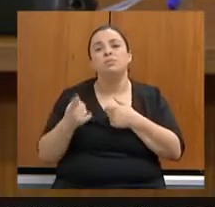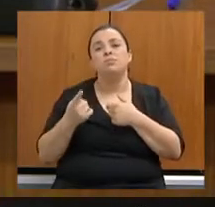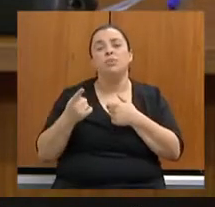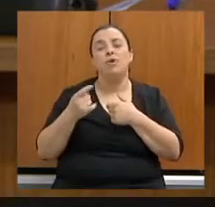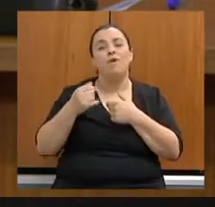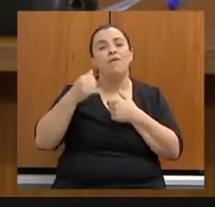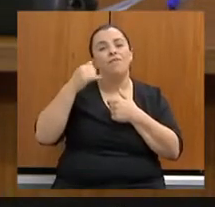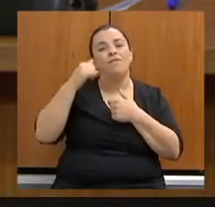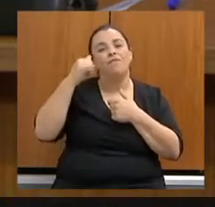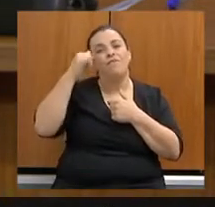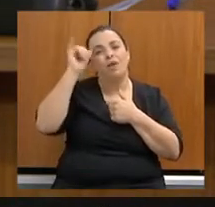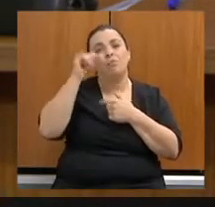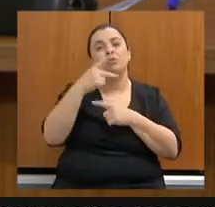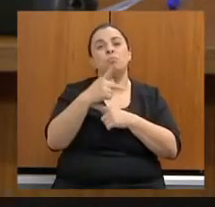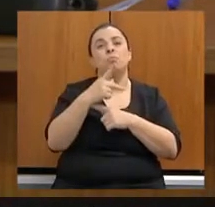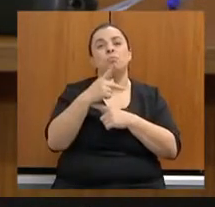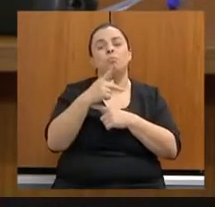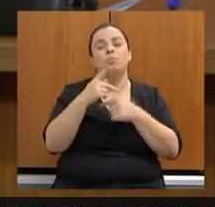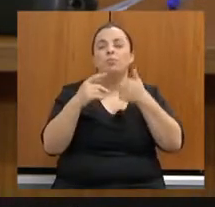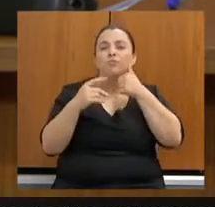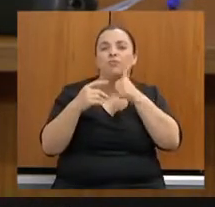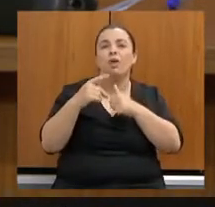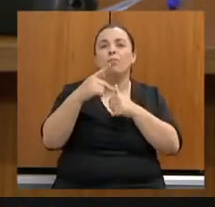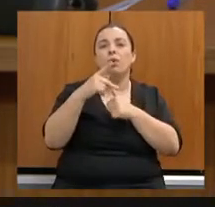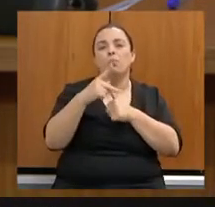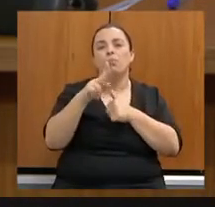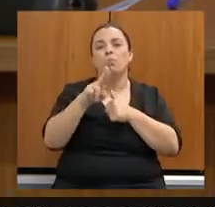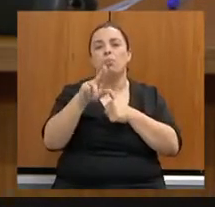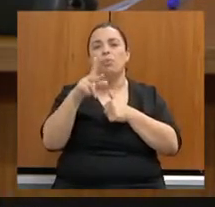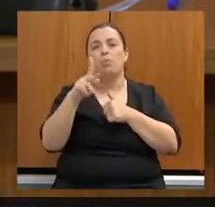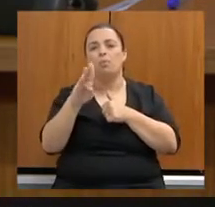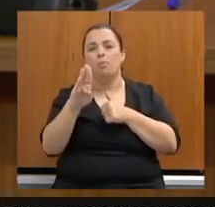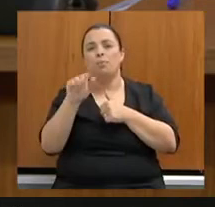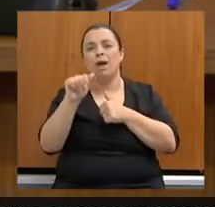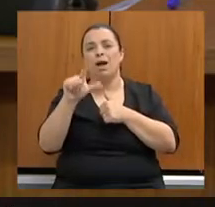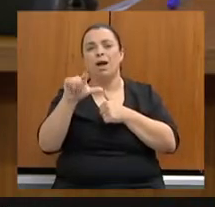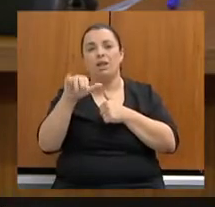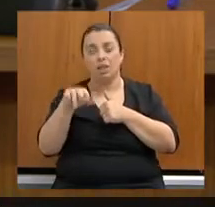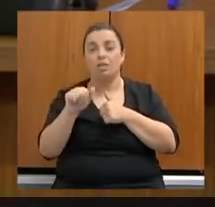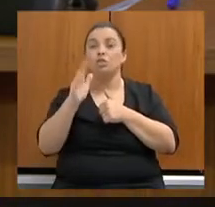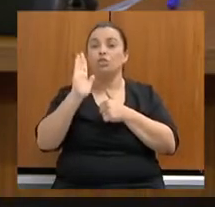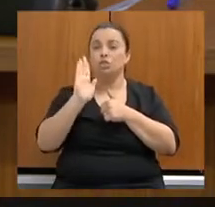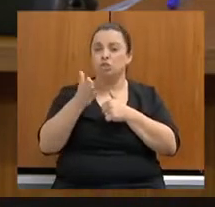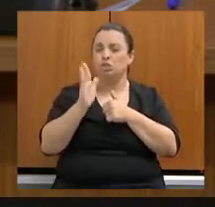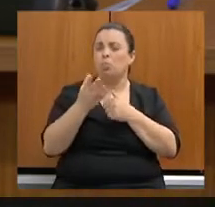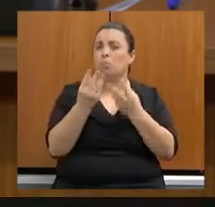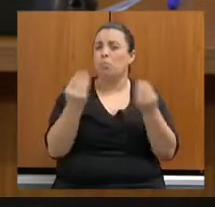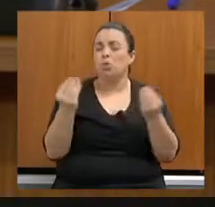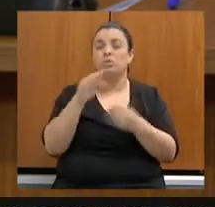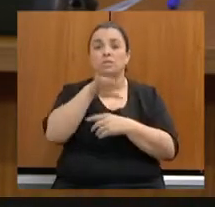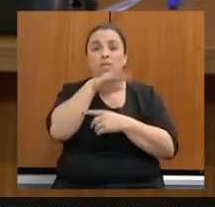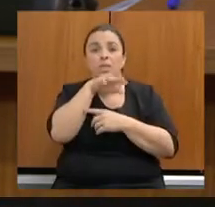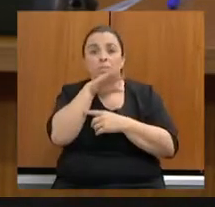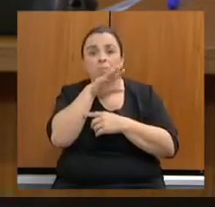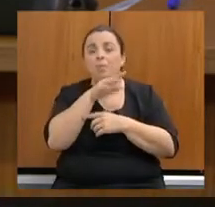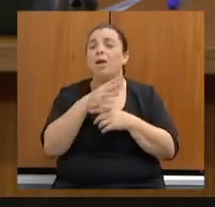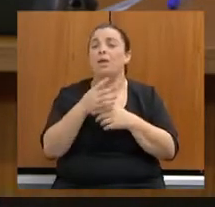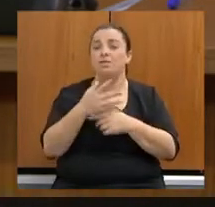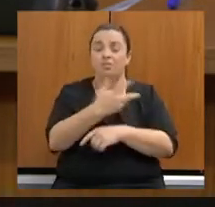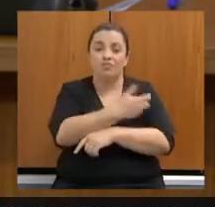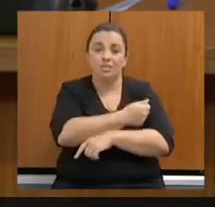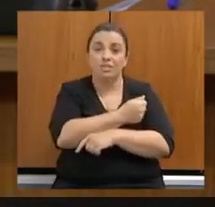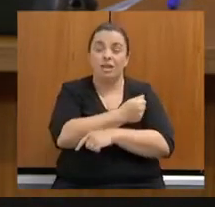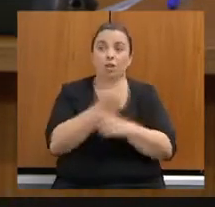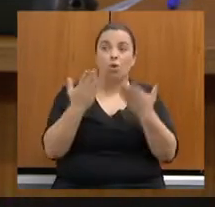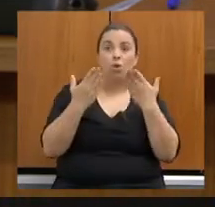Balena seus um crescimento de 163 mil animais vacinados em relação ao ano anterior e isso é muito importante para